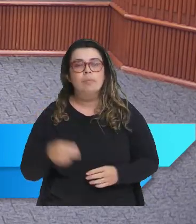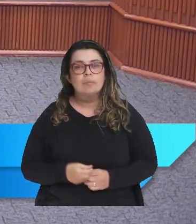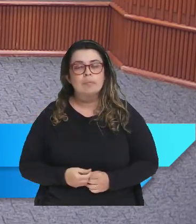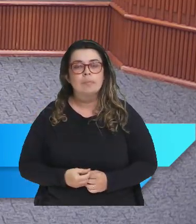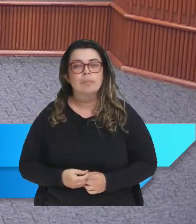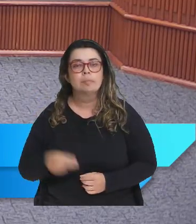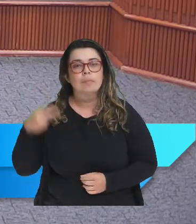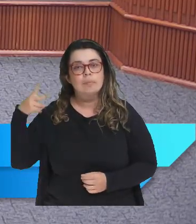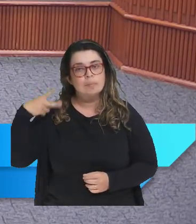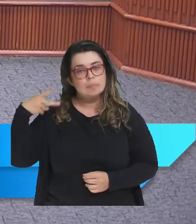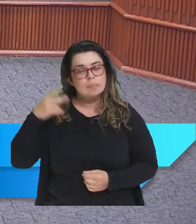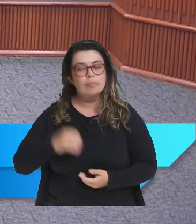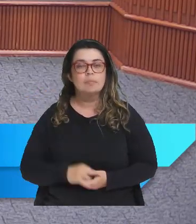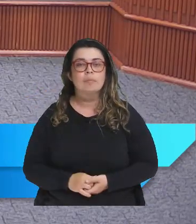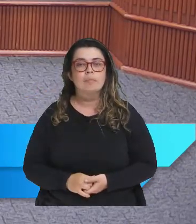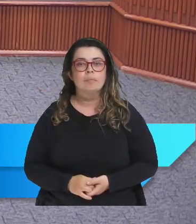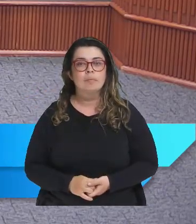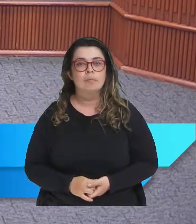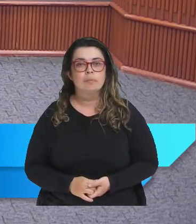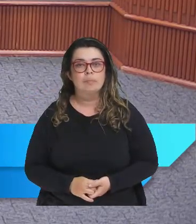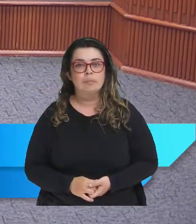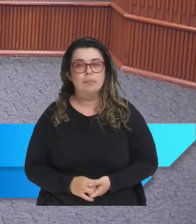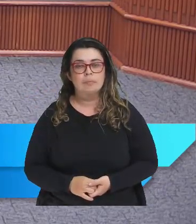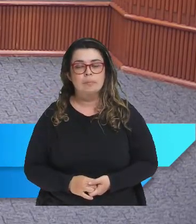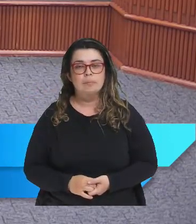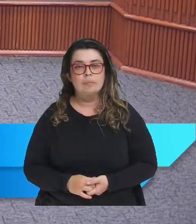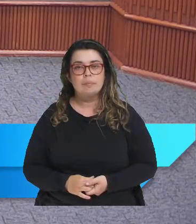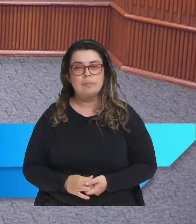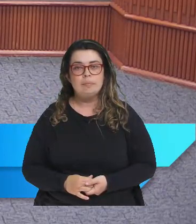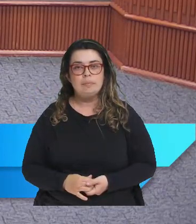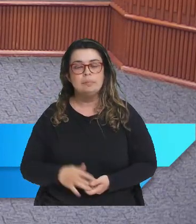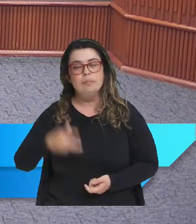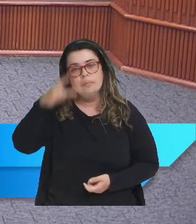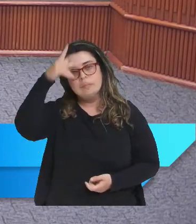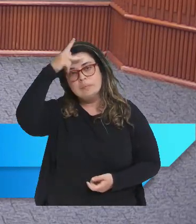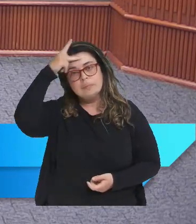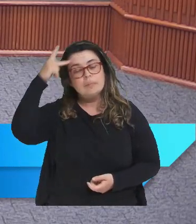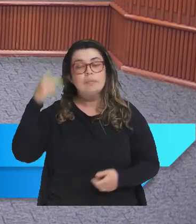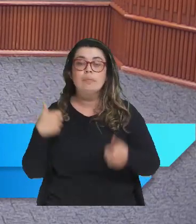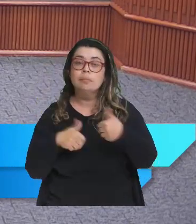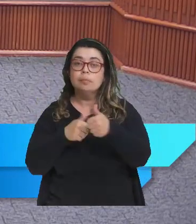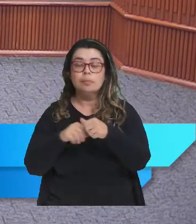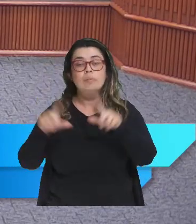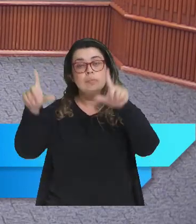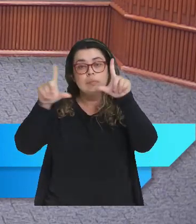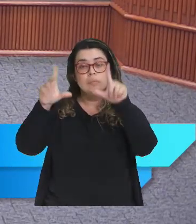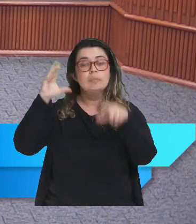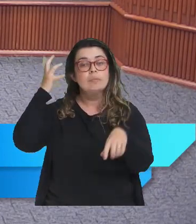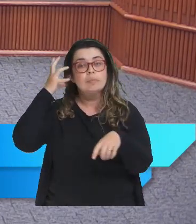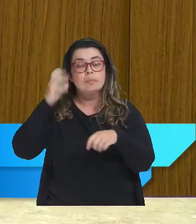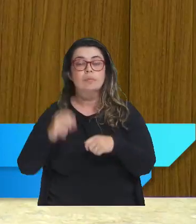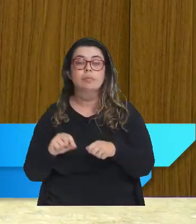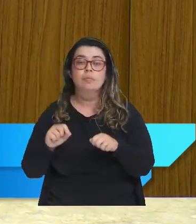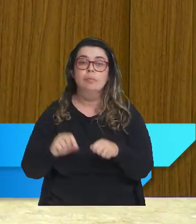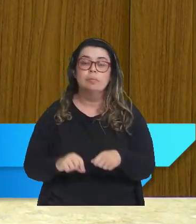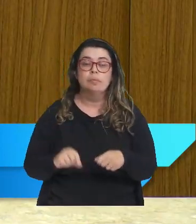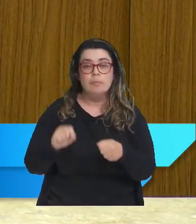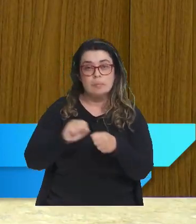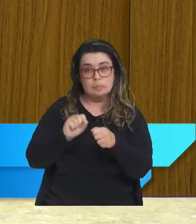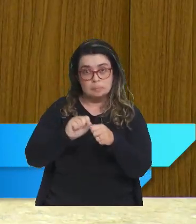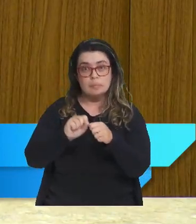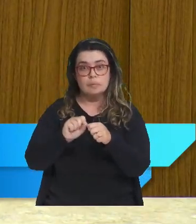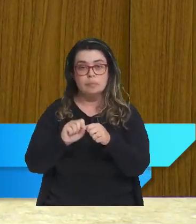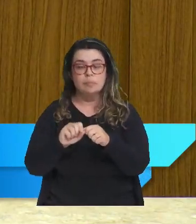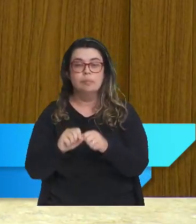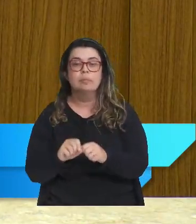vereador Wendel Massa, ao público que nos acompanha pela TV e Rádio Câmara. Presidente, eu faço um requerimento em parceria